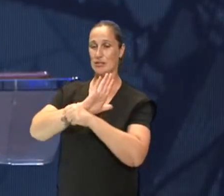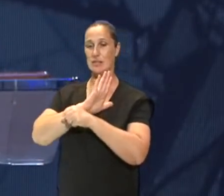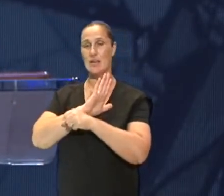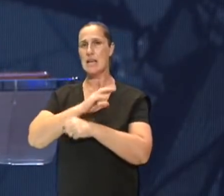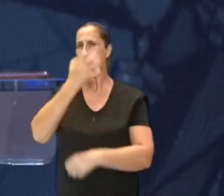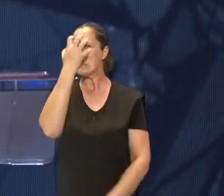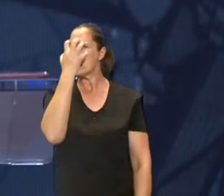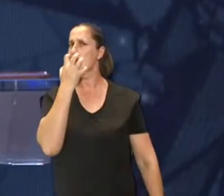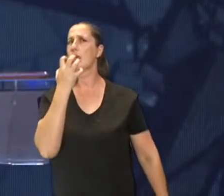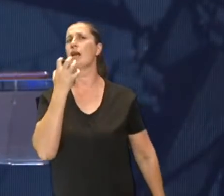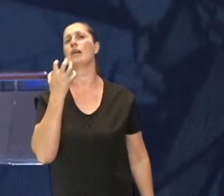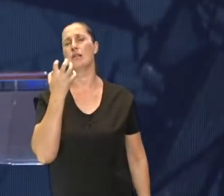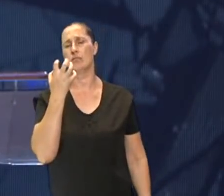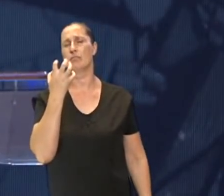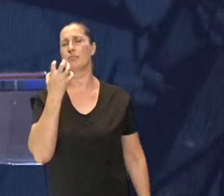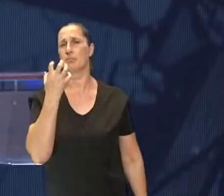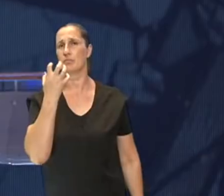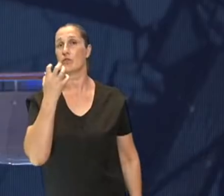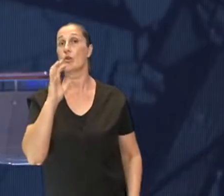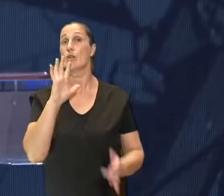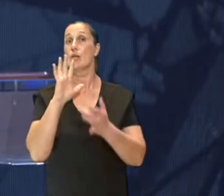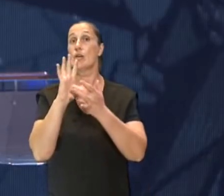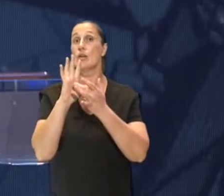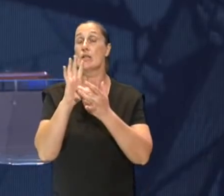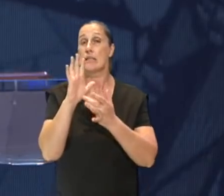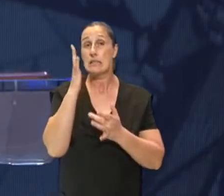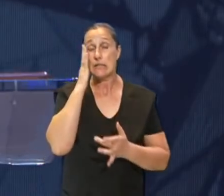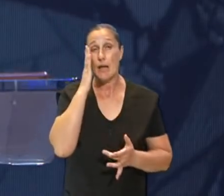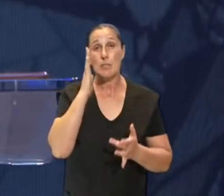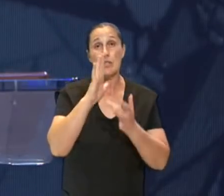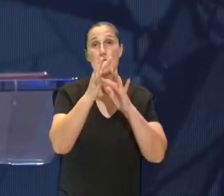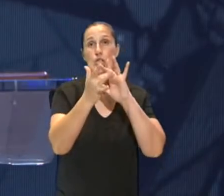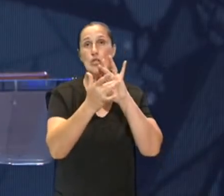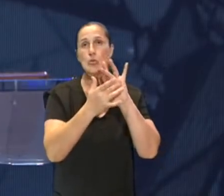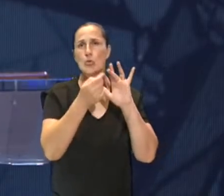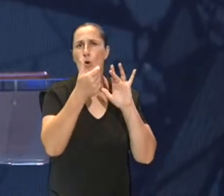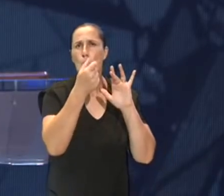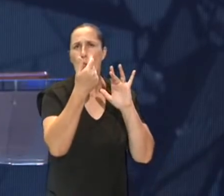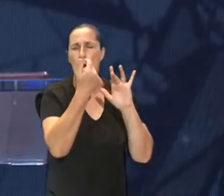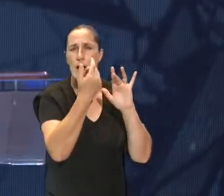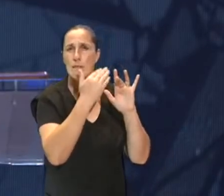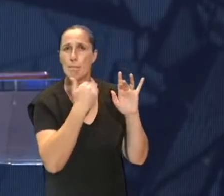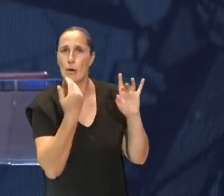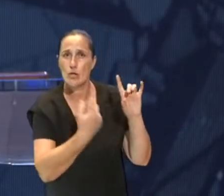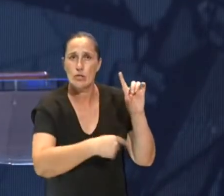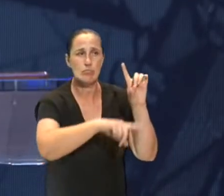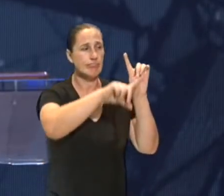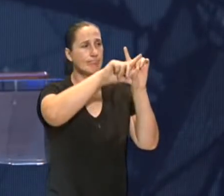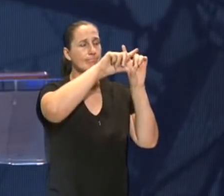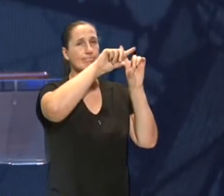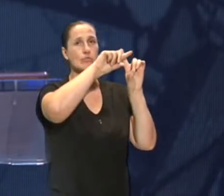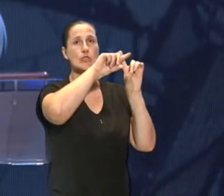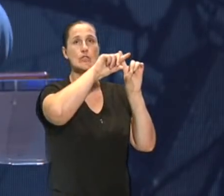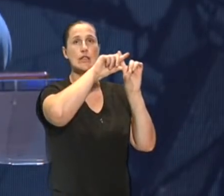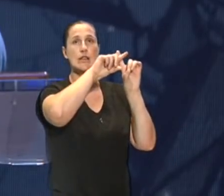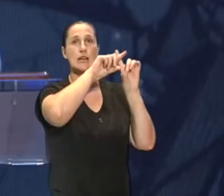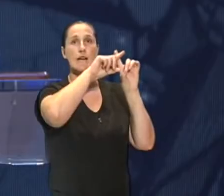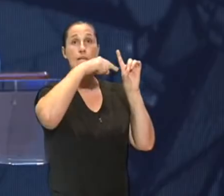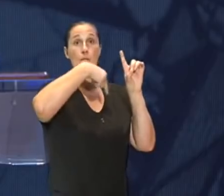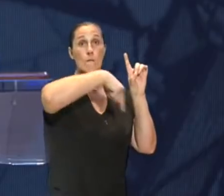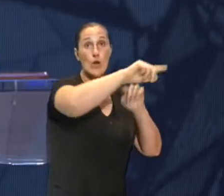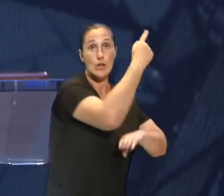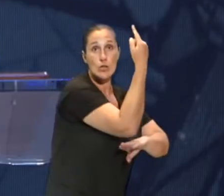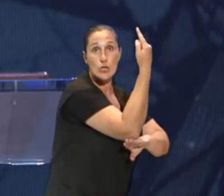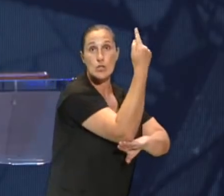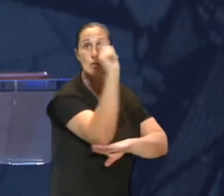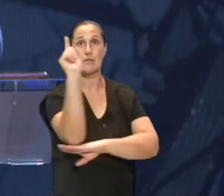que Jesus, quando ele estava prestes a ser crucificado, ele foi ao jardim do